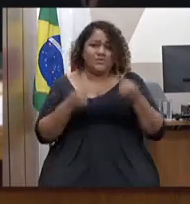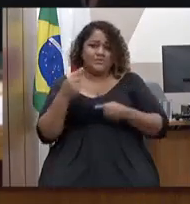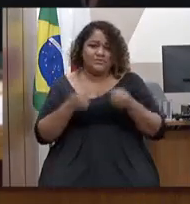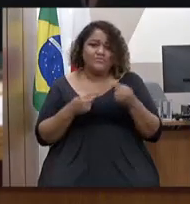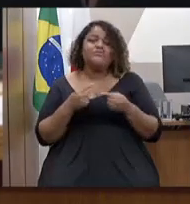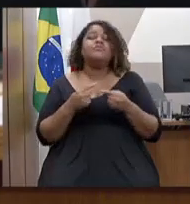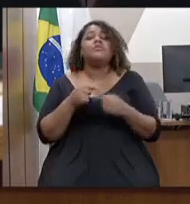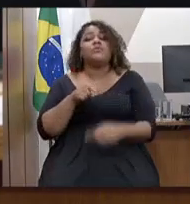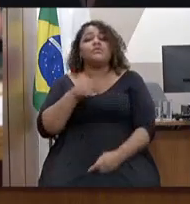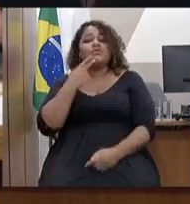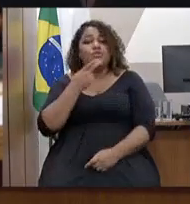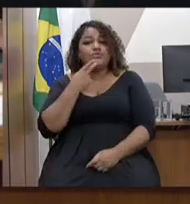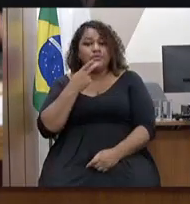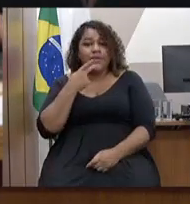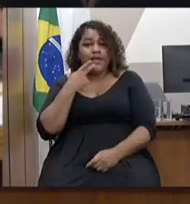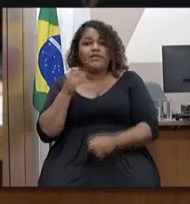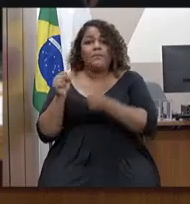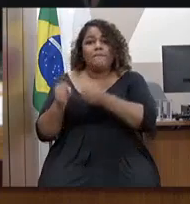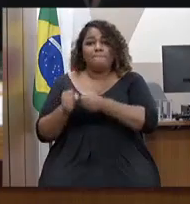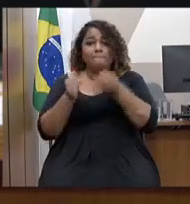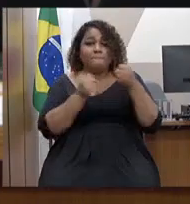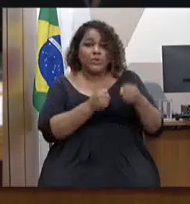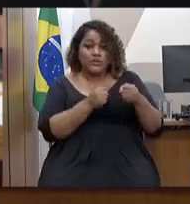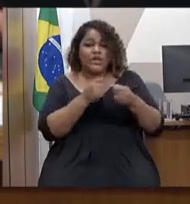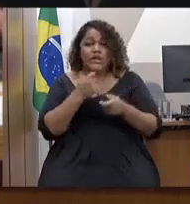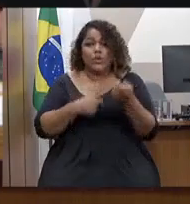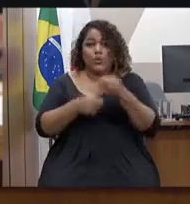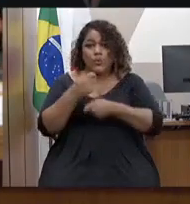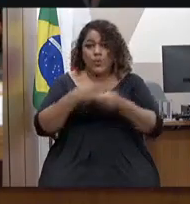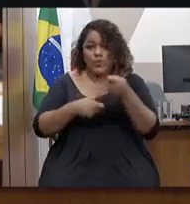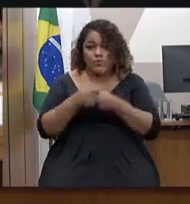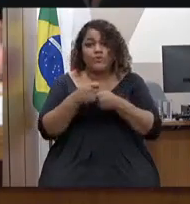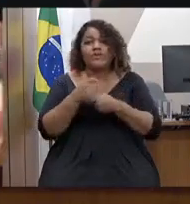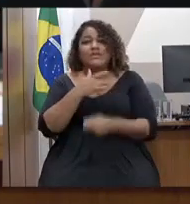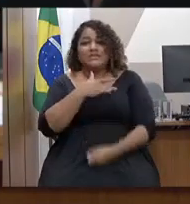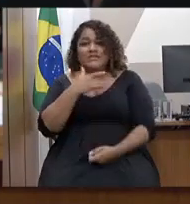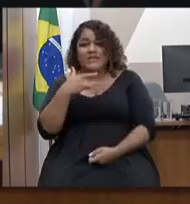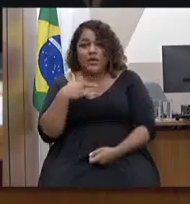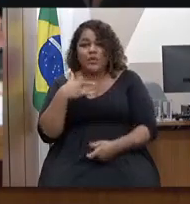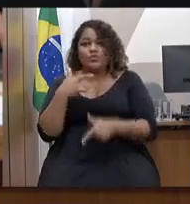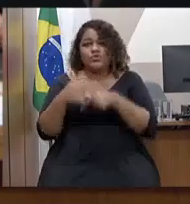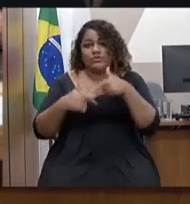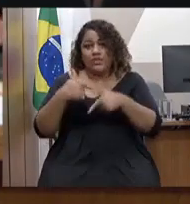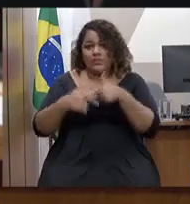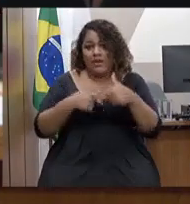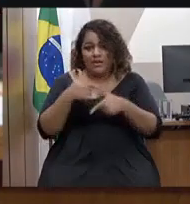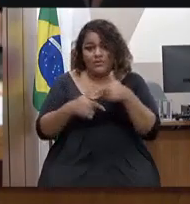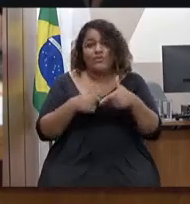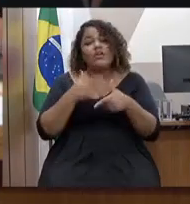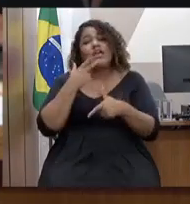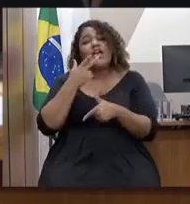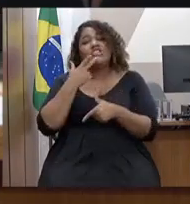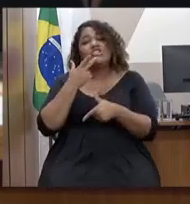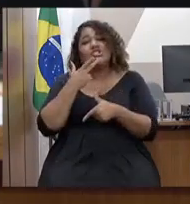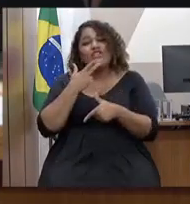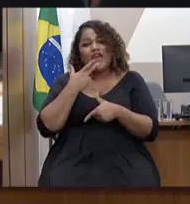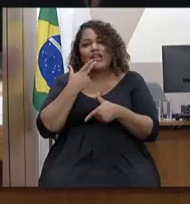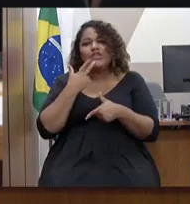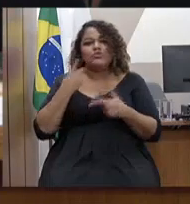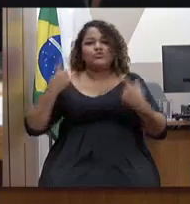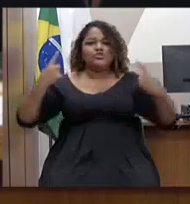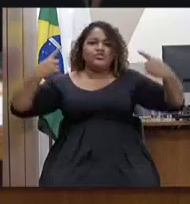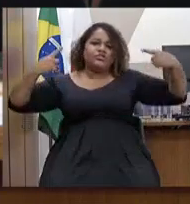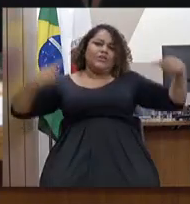de poder econômico e de saúde do Trabalhador a gente tá falando de polos opostos de